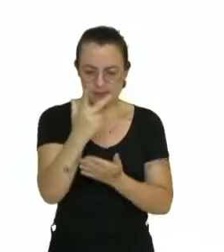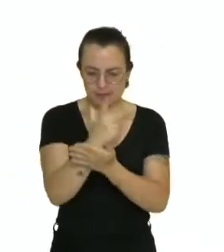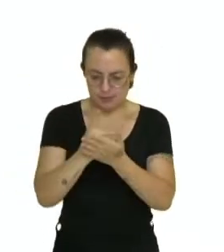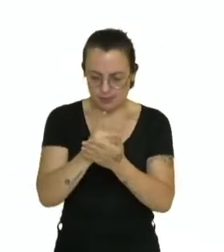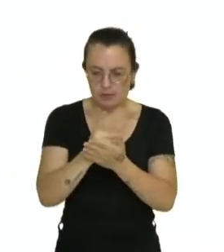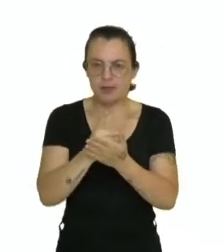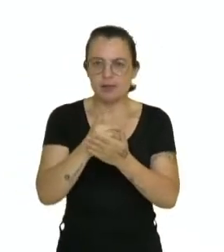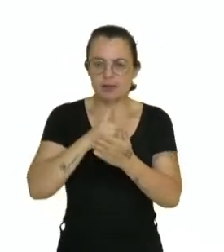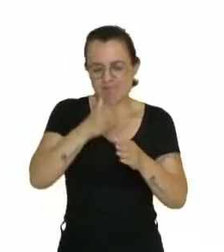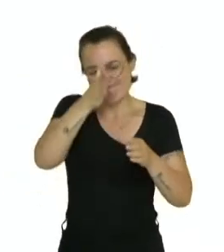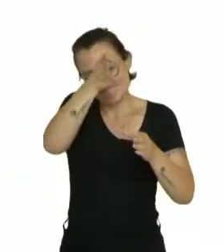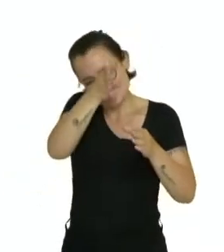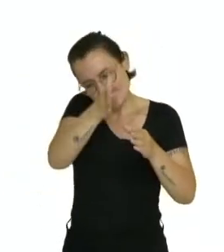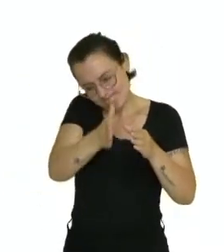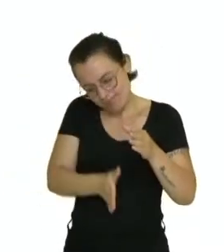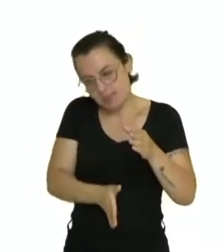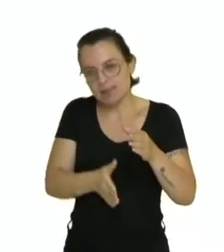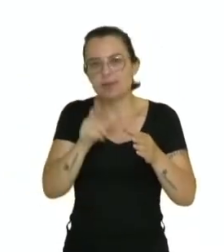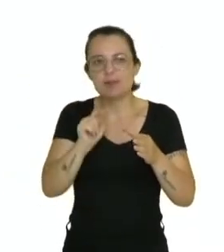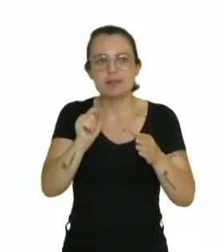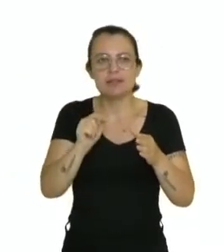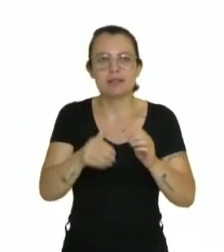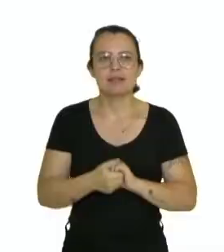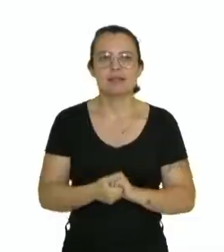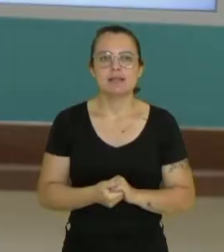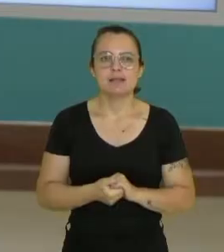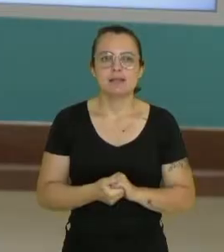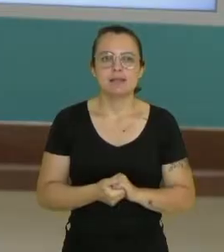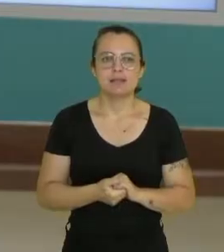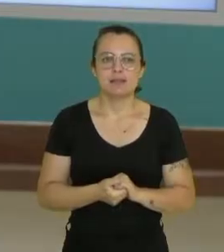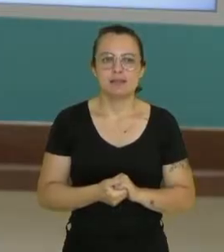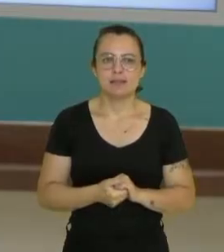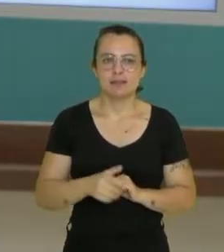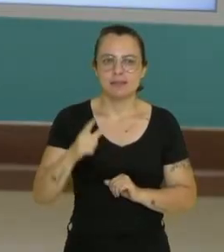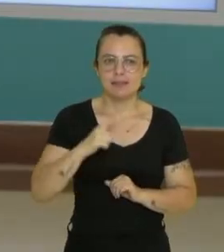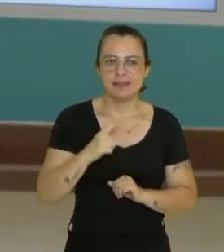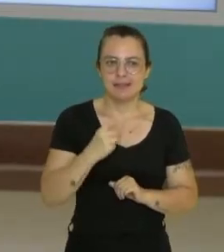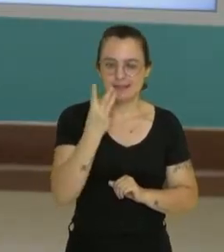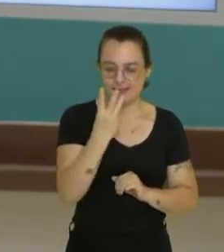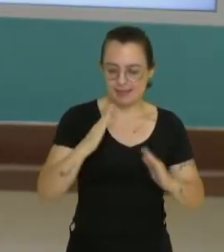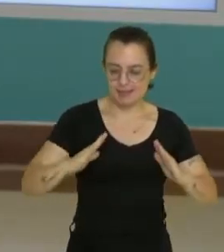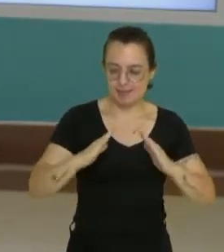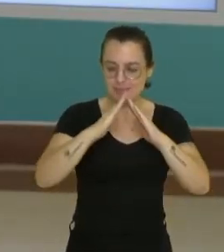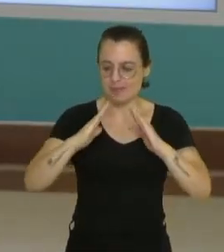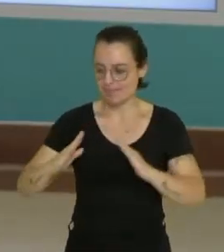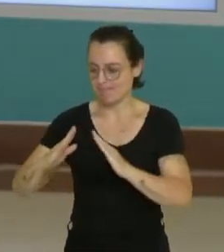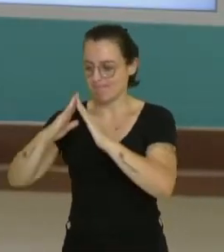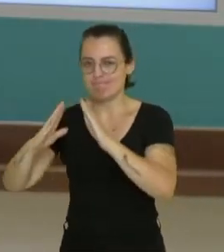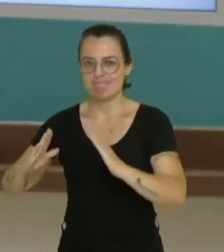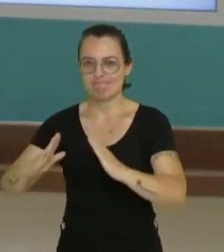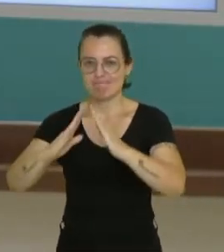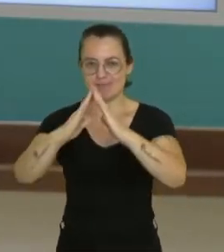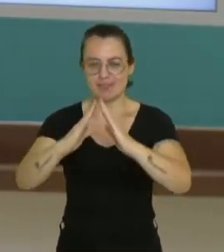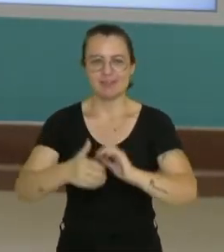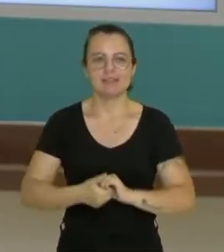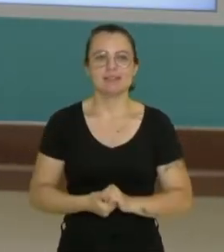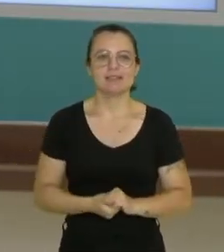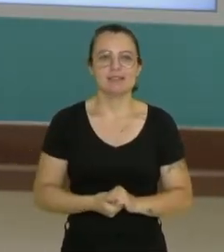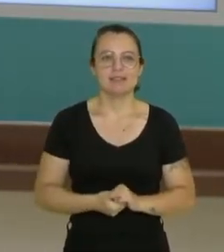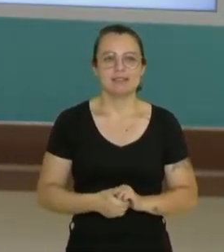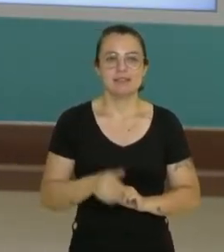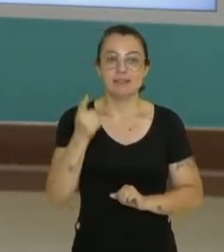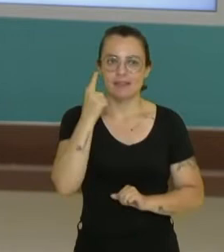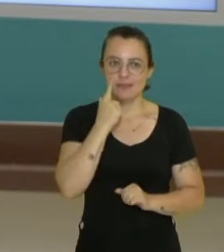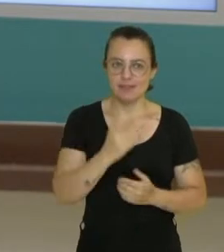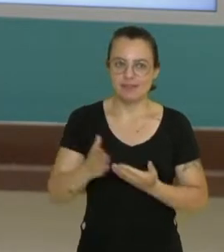uma divisão, eu vou acabar ficando com 3 pirâmides. Observem que eu fiz uma divisão entre